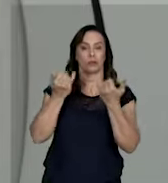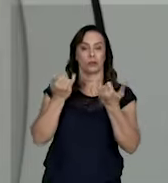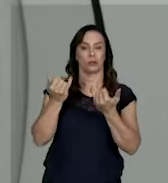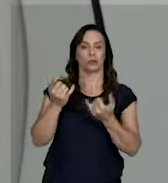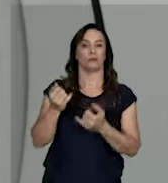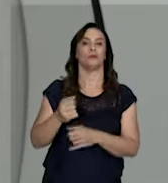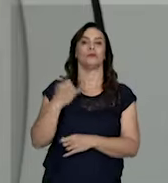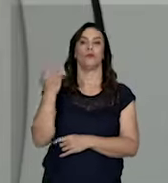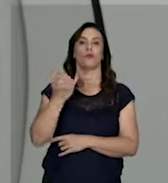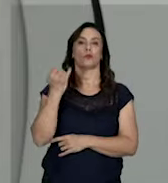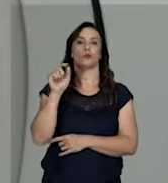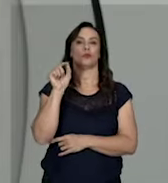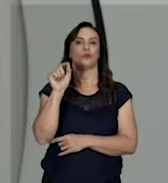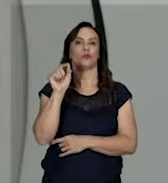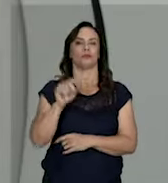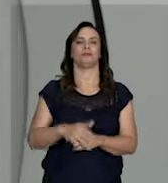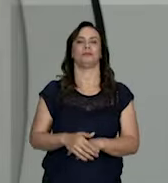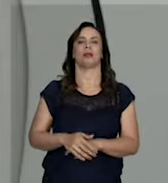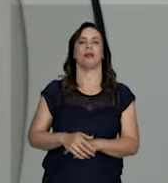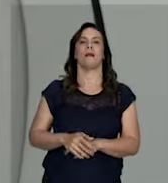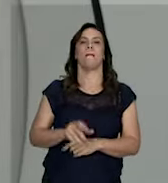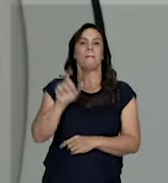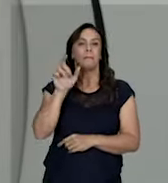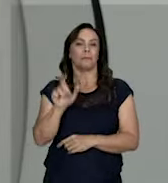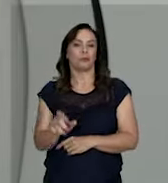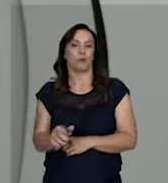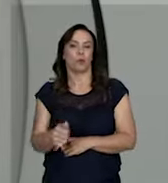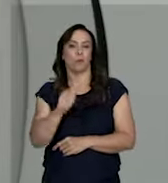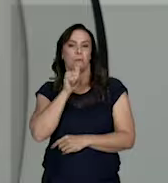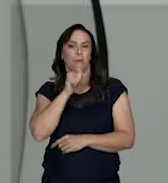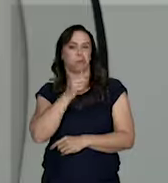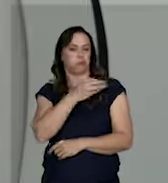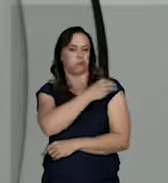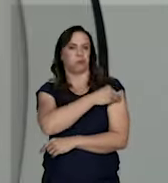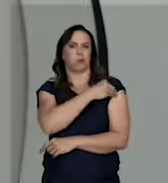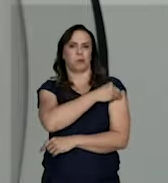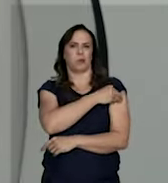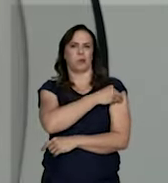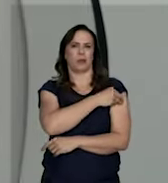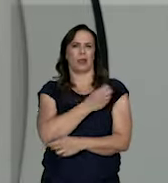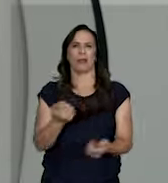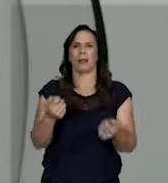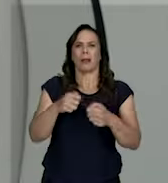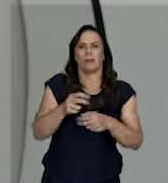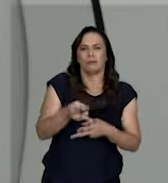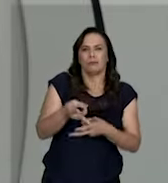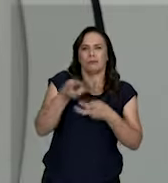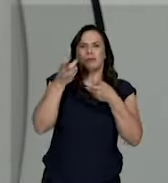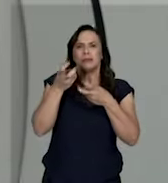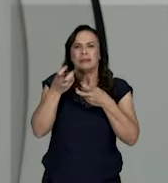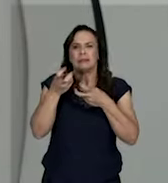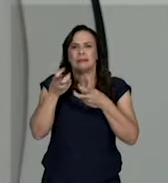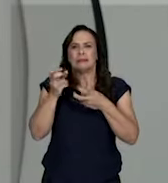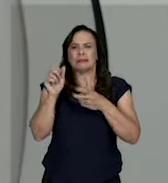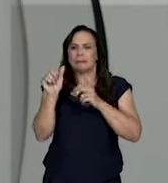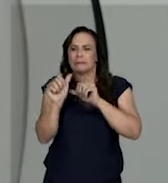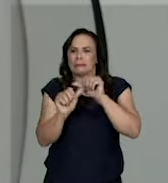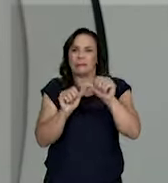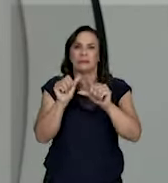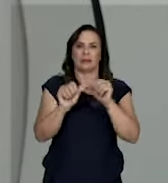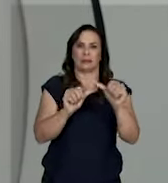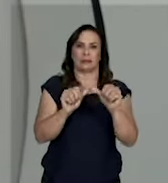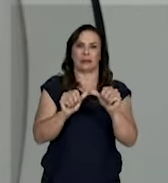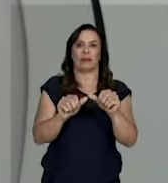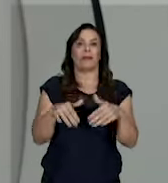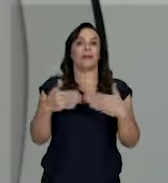altera a percepção. Então, esse indivíduo, ele acaba dirigindo de uma forma mais